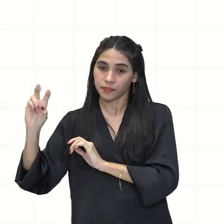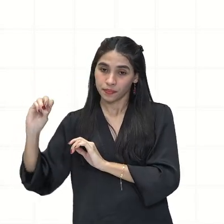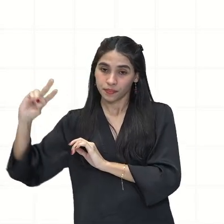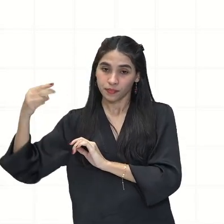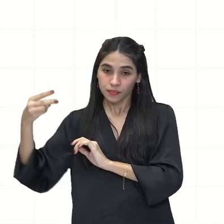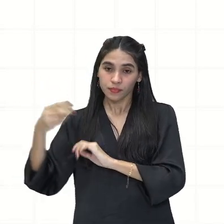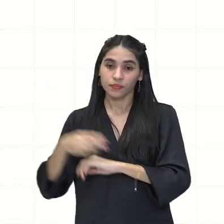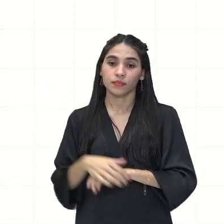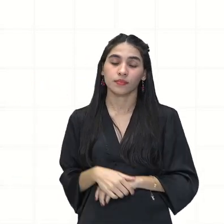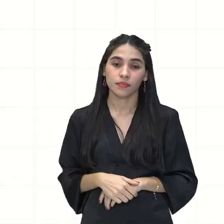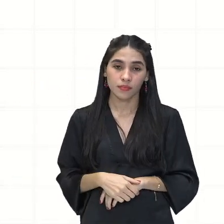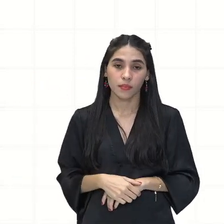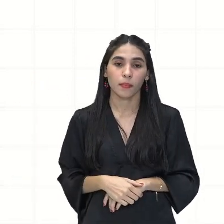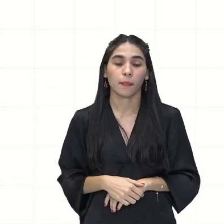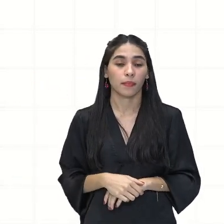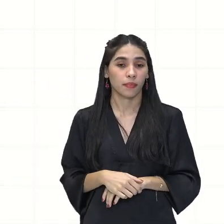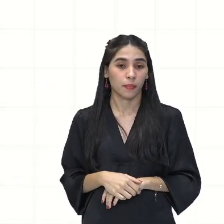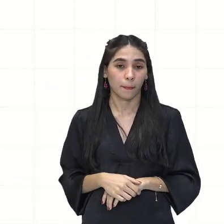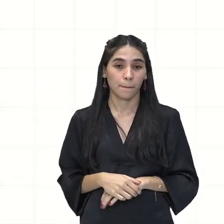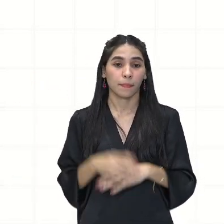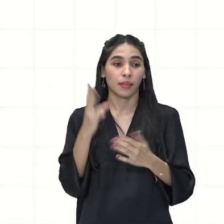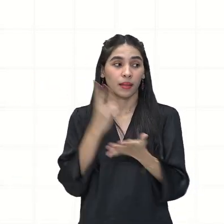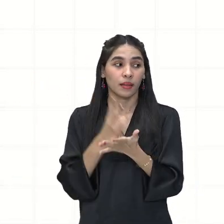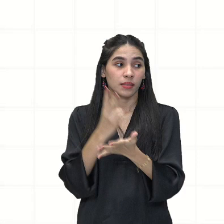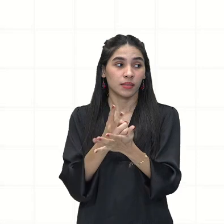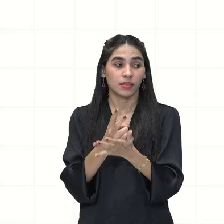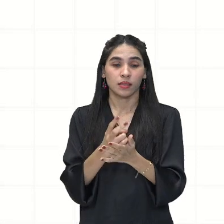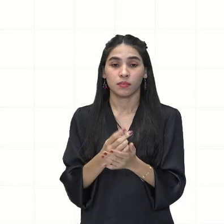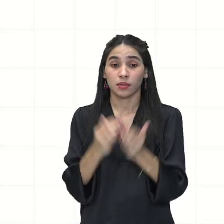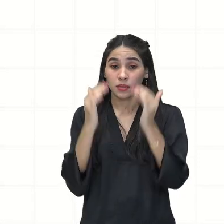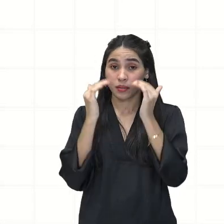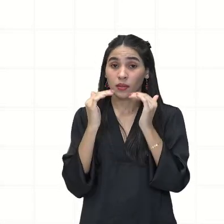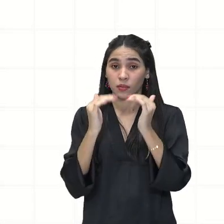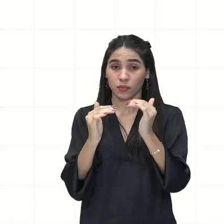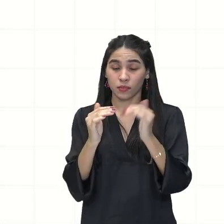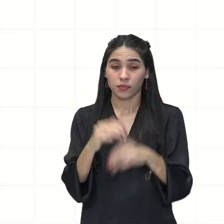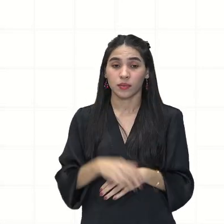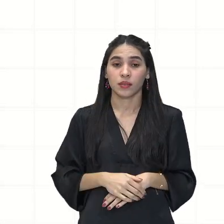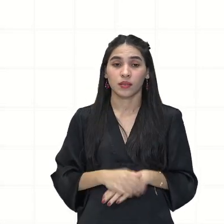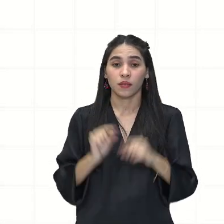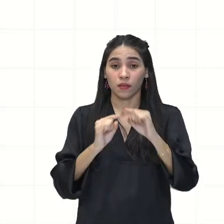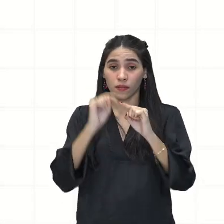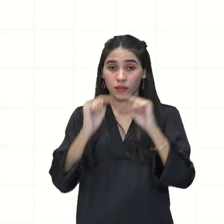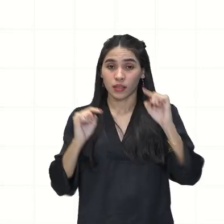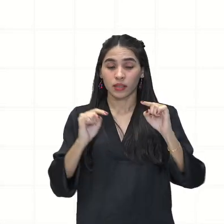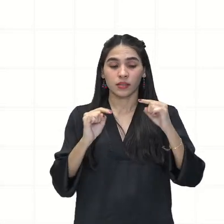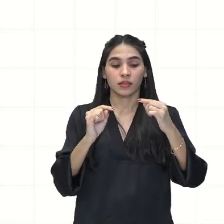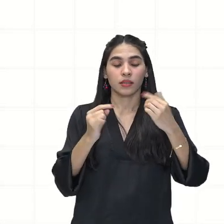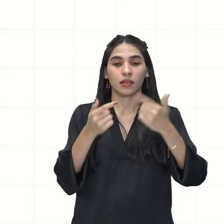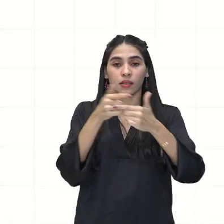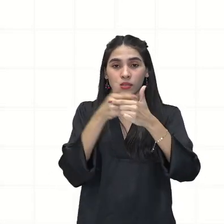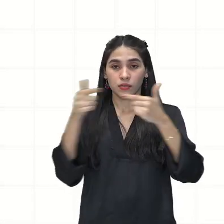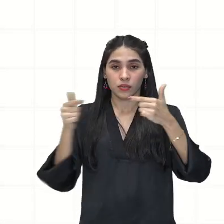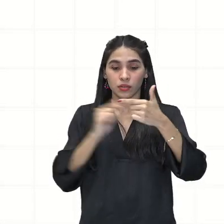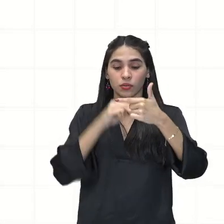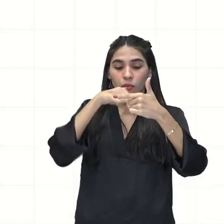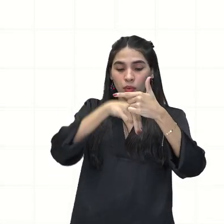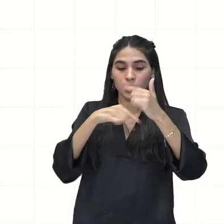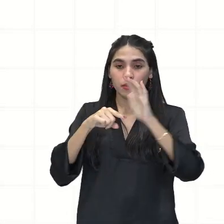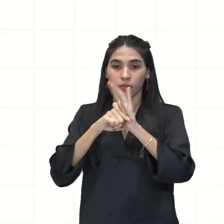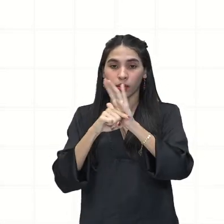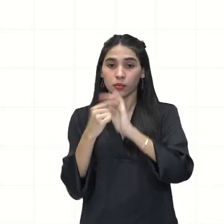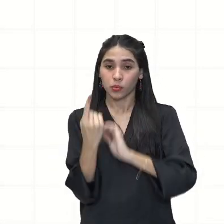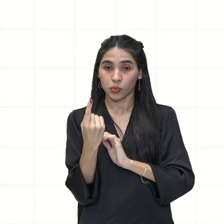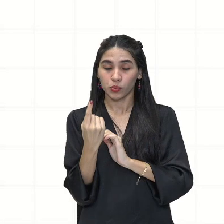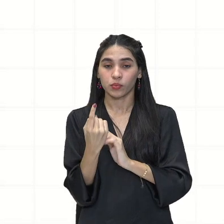menos a média ao quadrado, beleza? Sempre nesse sentido para calcular a variância. Dividido pelo n menos 1, teu n